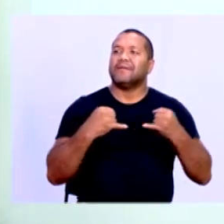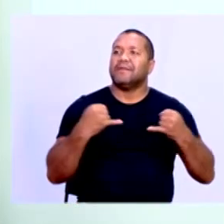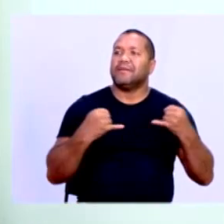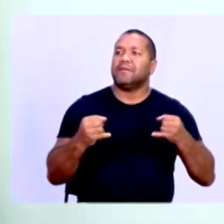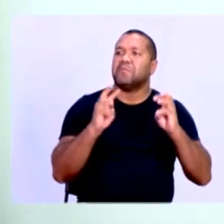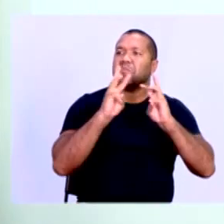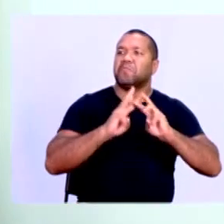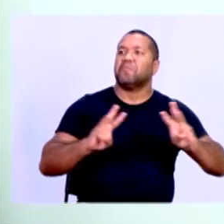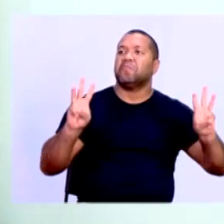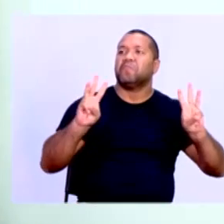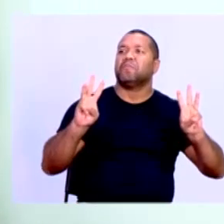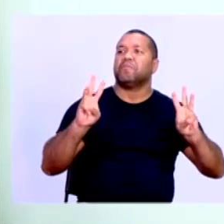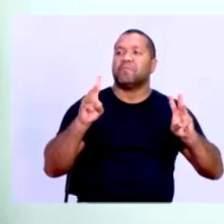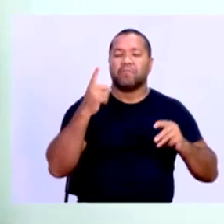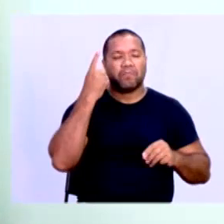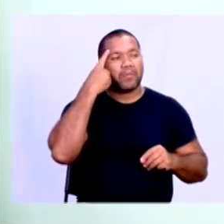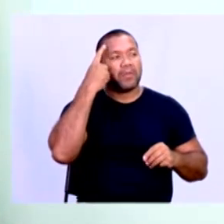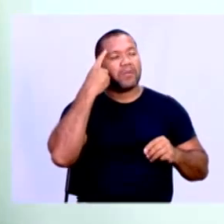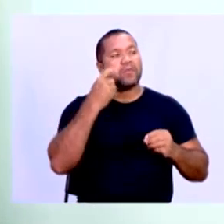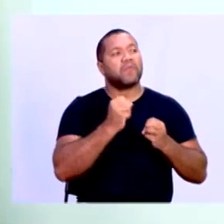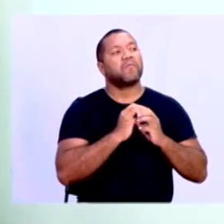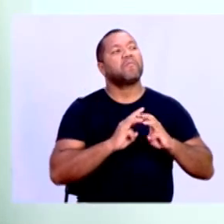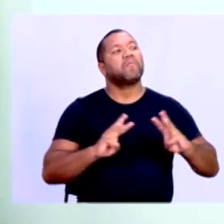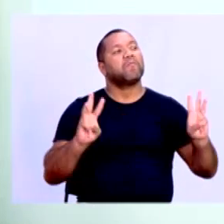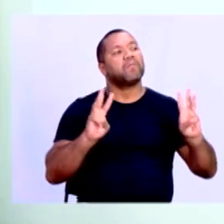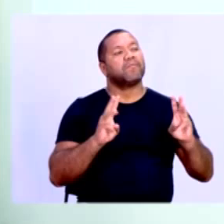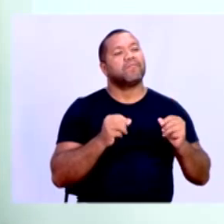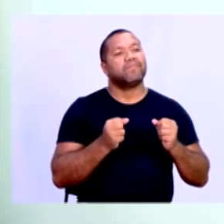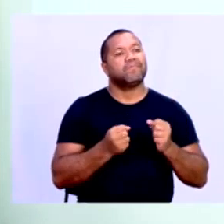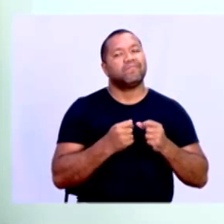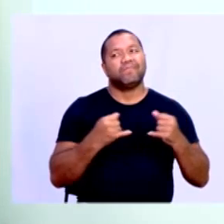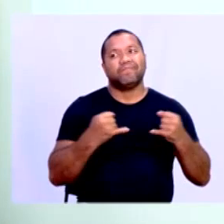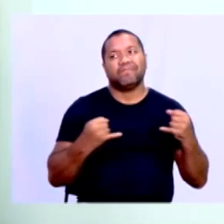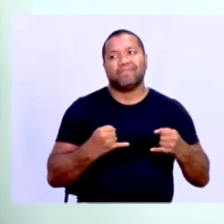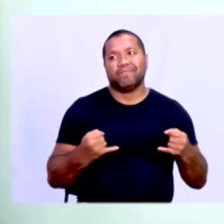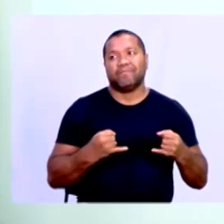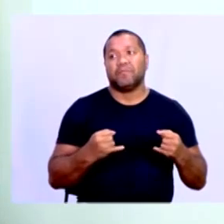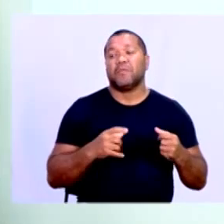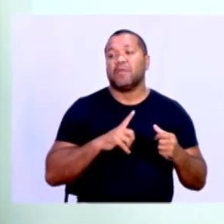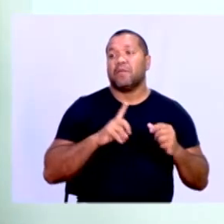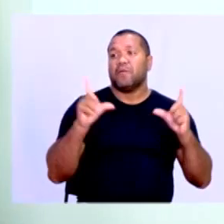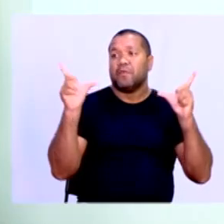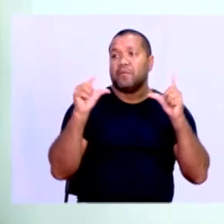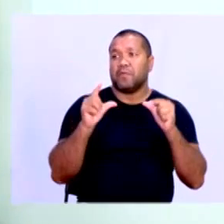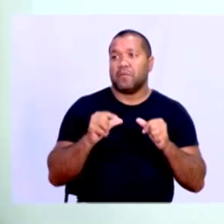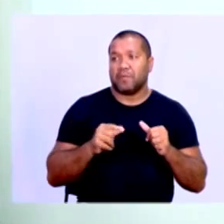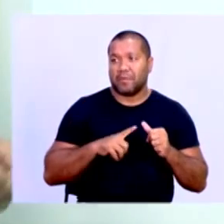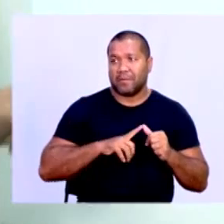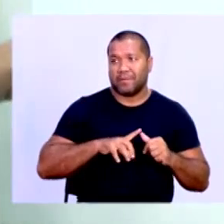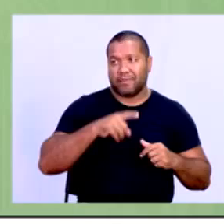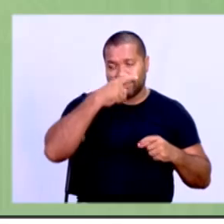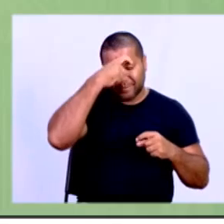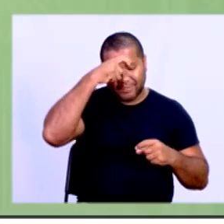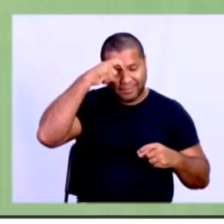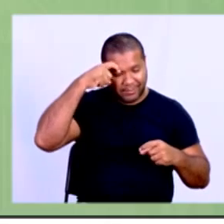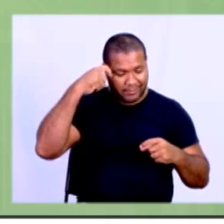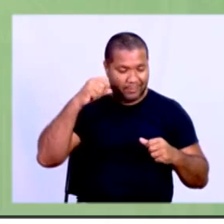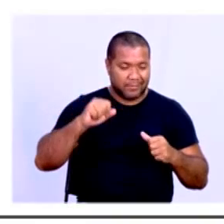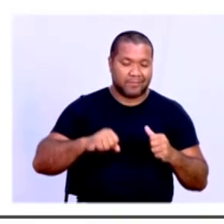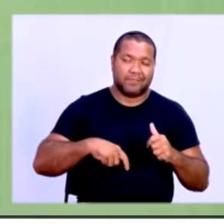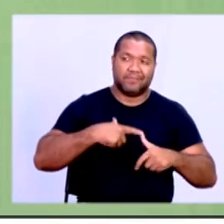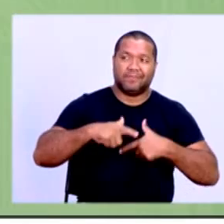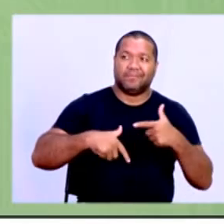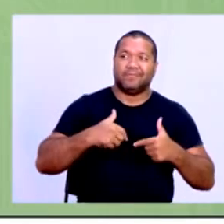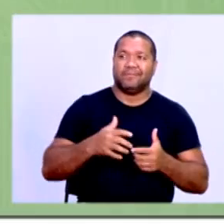montar isso aí? Imagina quantas linhas são. Então, você diminui seus esforços, como o professor Alan falou. Voltando aqui para o